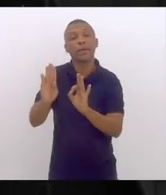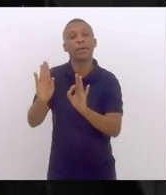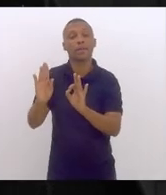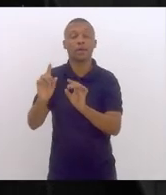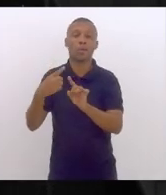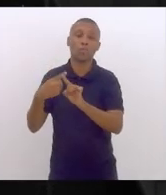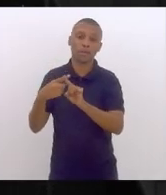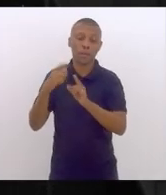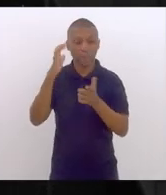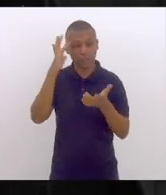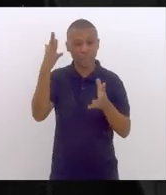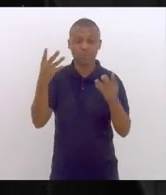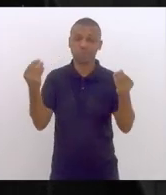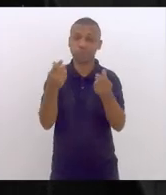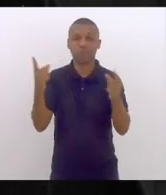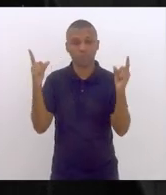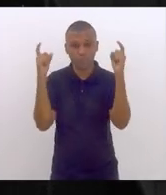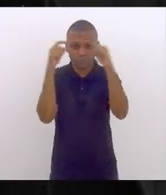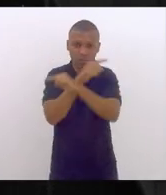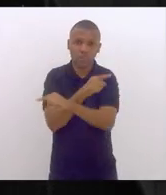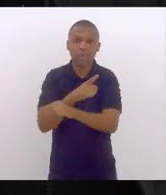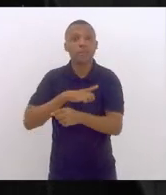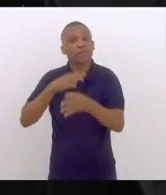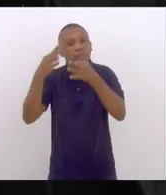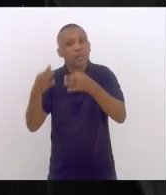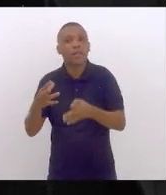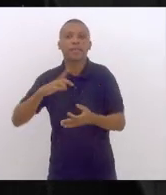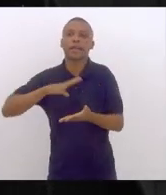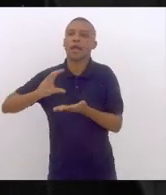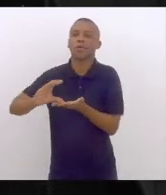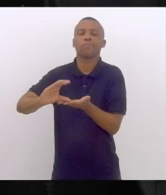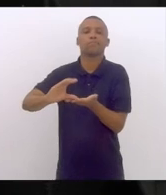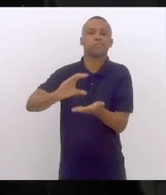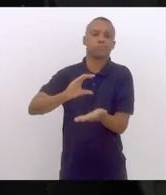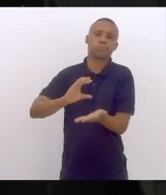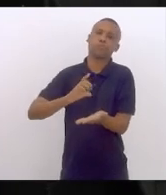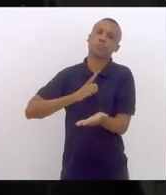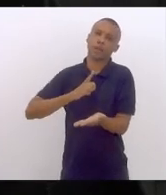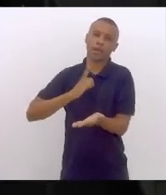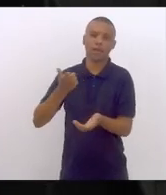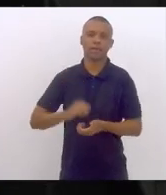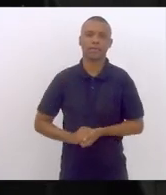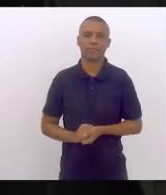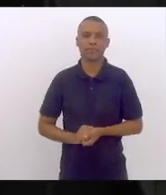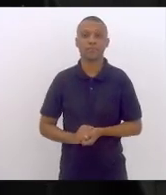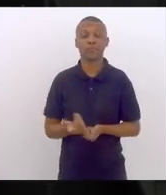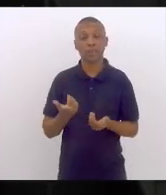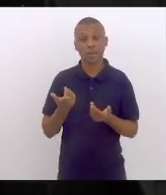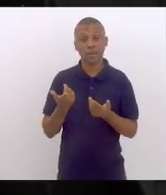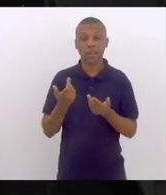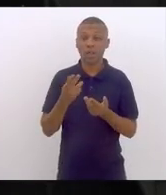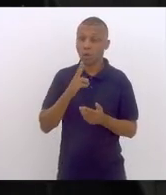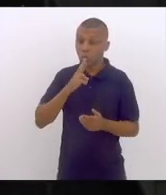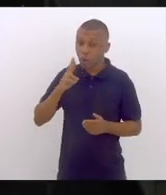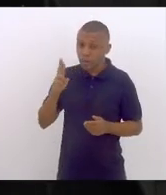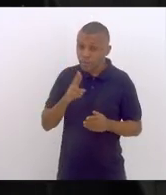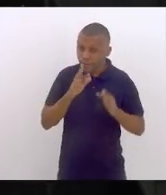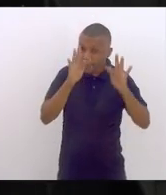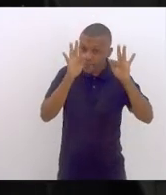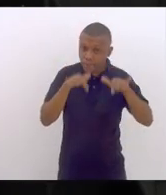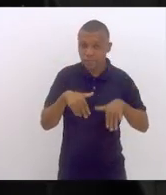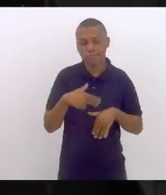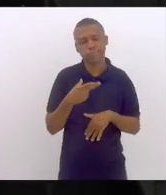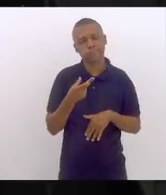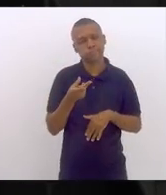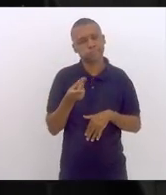delicada certamente haverá recurso até que haja digamos assim adjudicação do resultado canal isso vai levar muito tempo vai